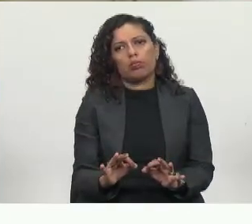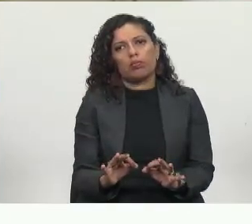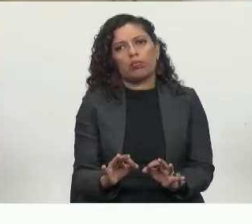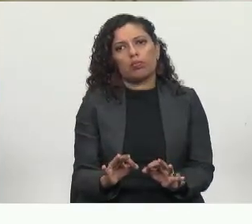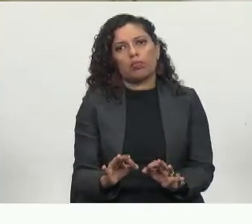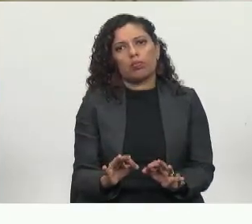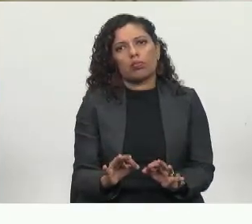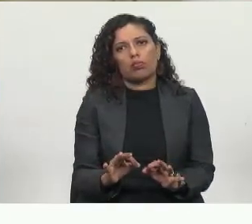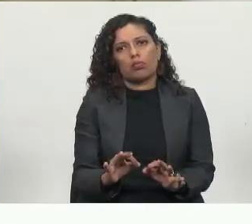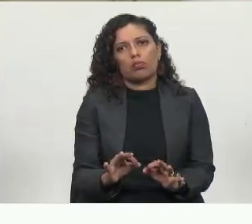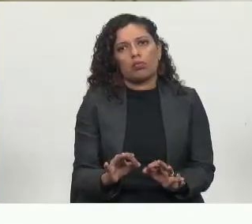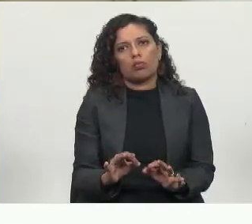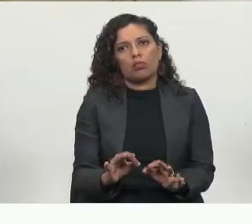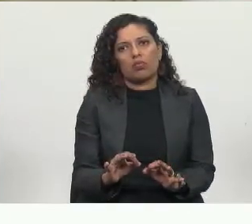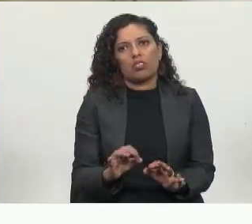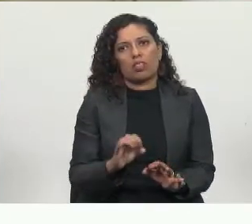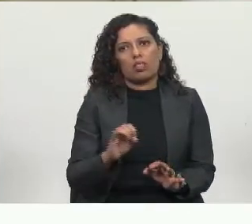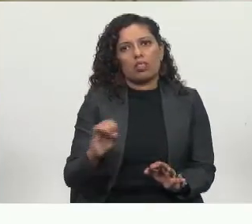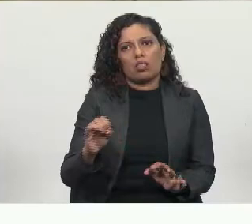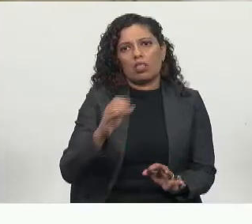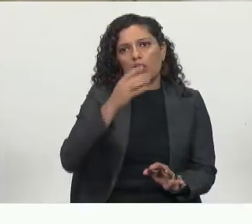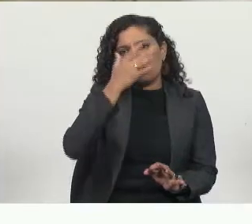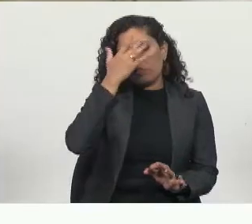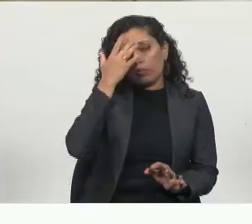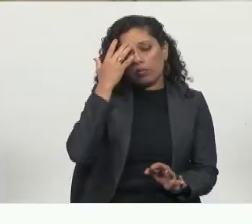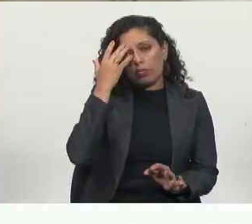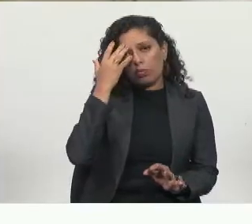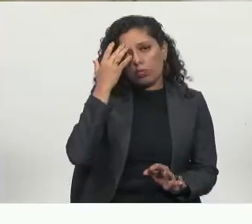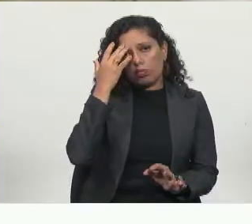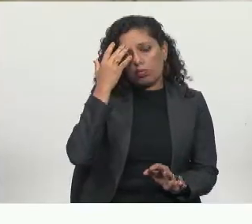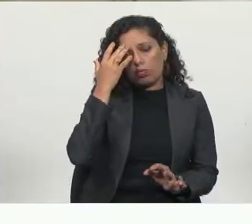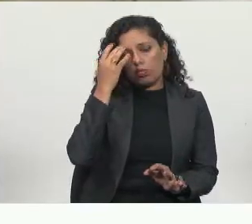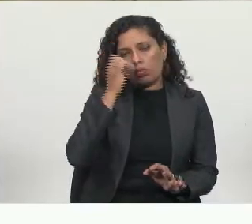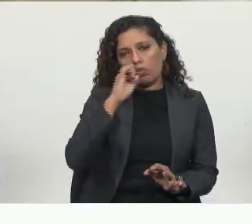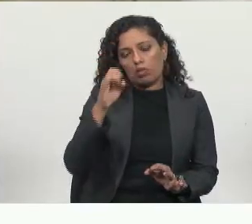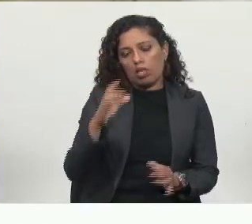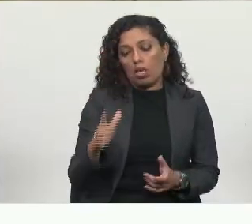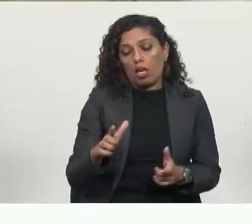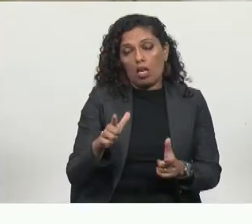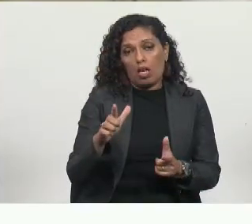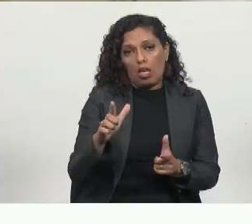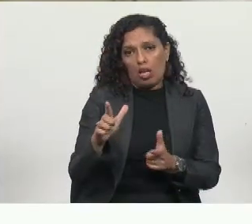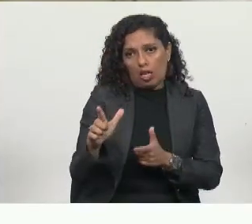que se o armamentarismo ele ganhar um corpo e realmente a gente conseguir